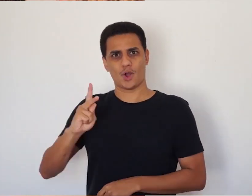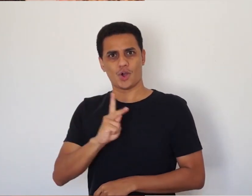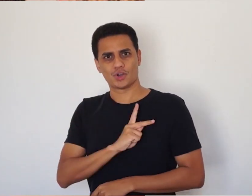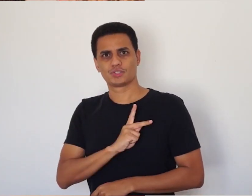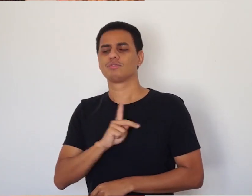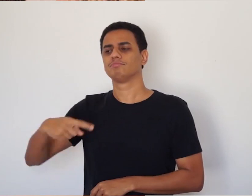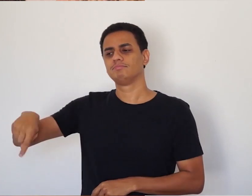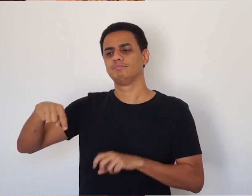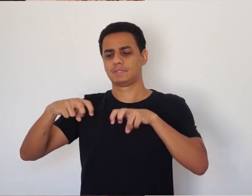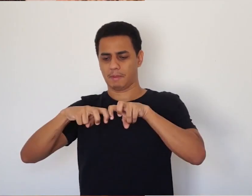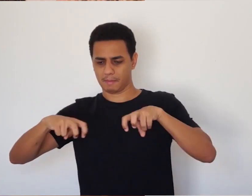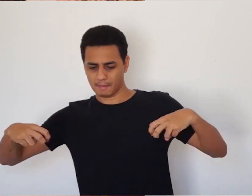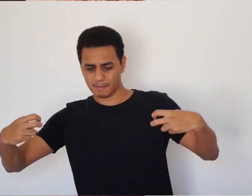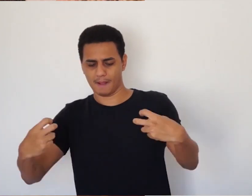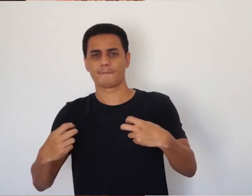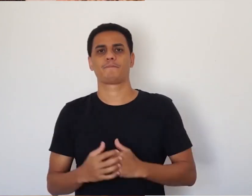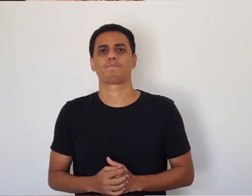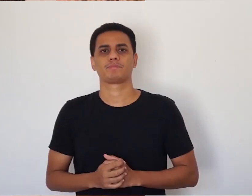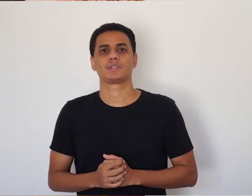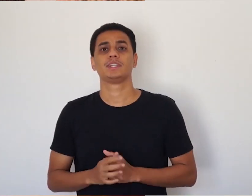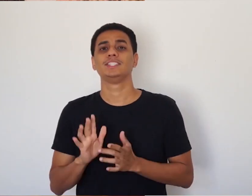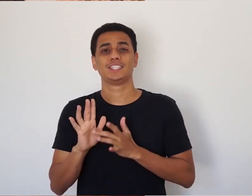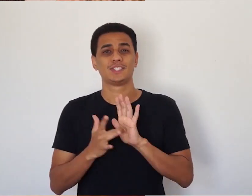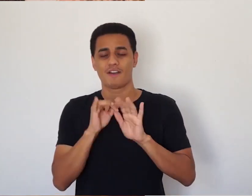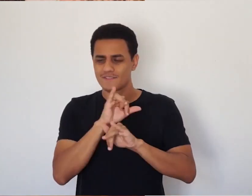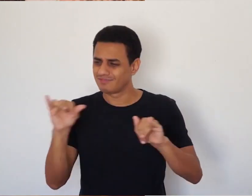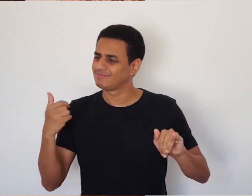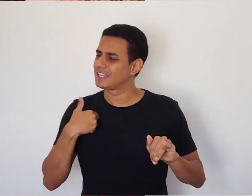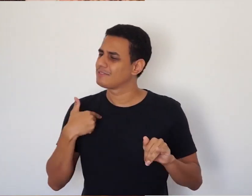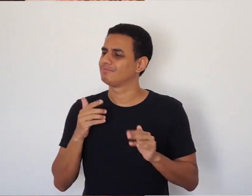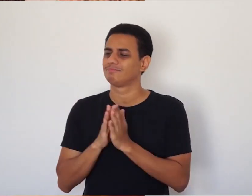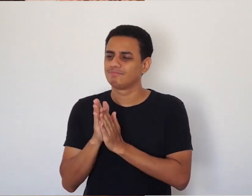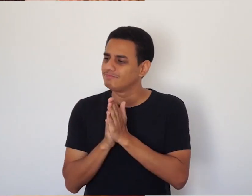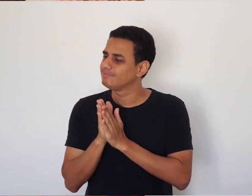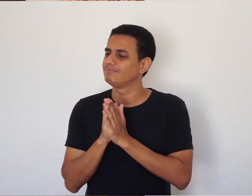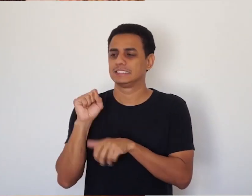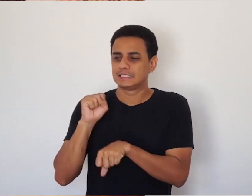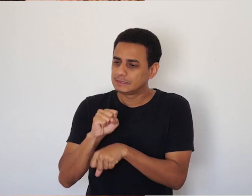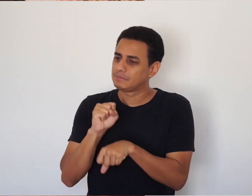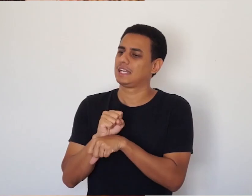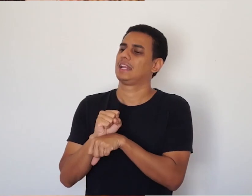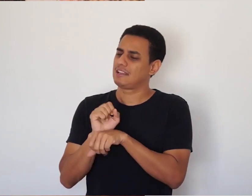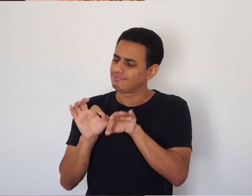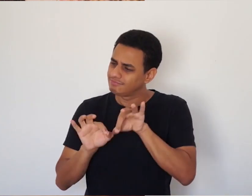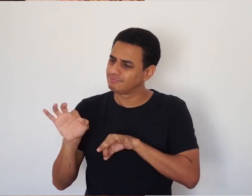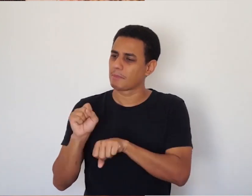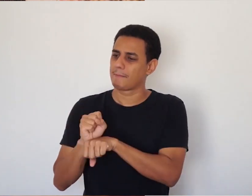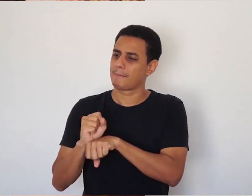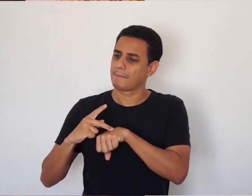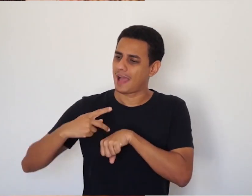apóstolos reclinaram-se à mesa e lhes disse, desejei ansiosamente comer